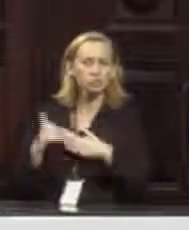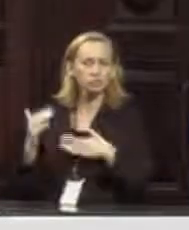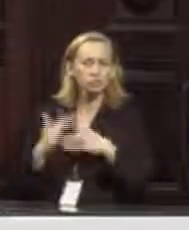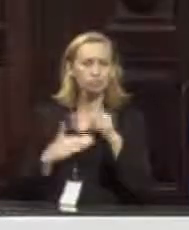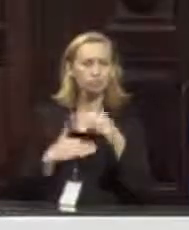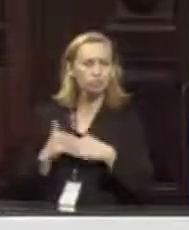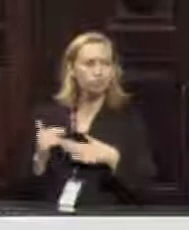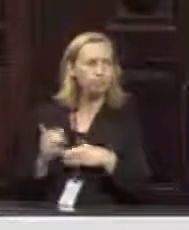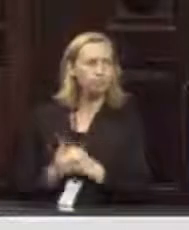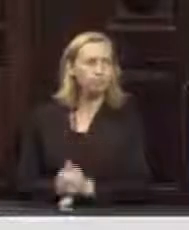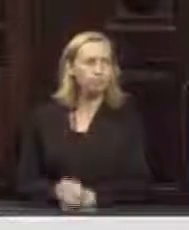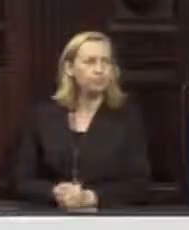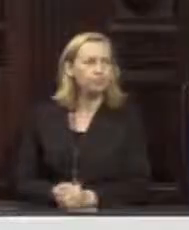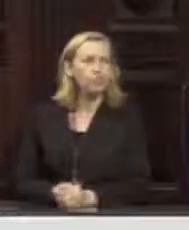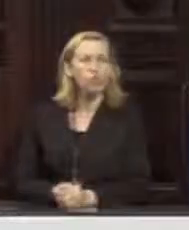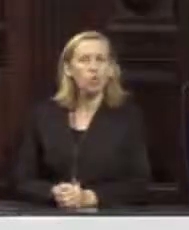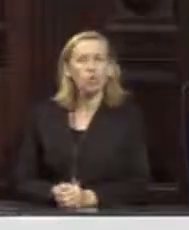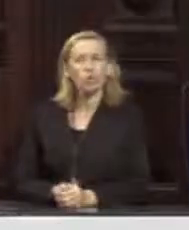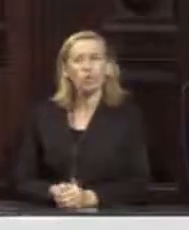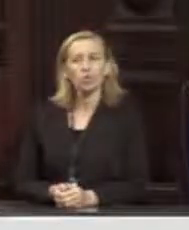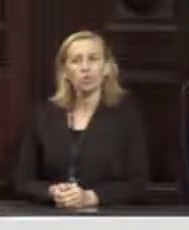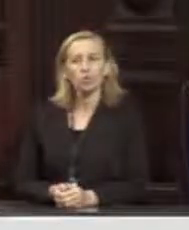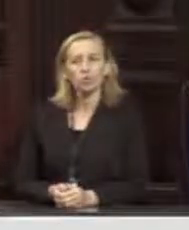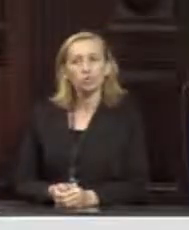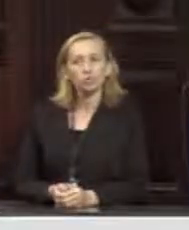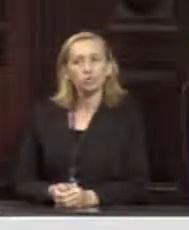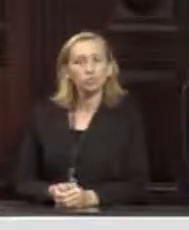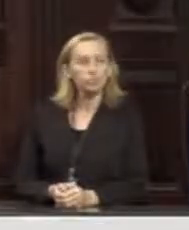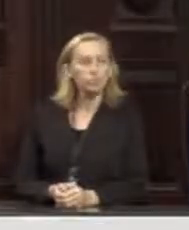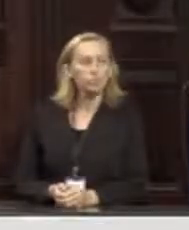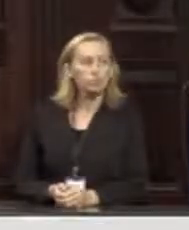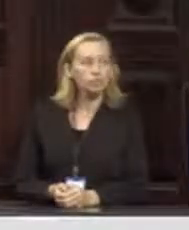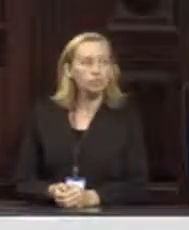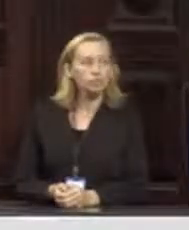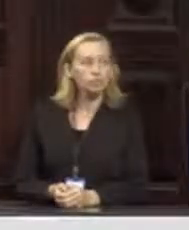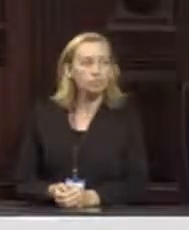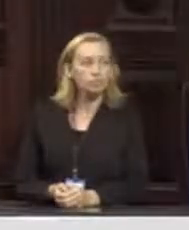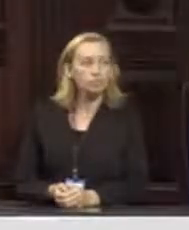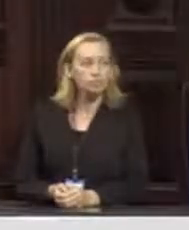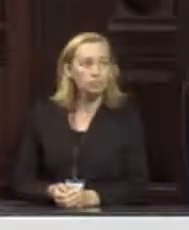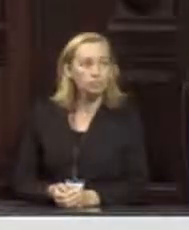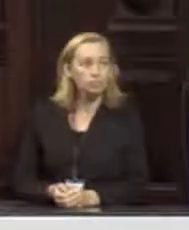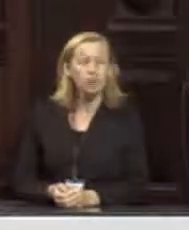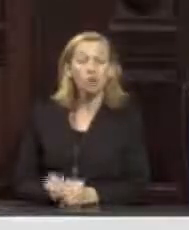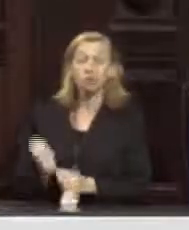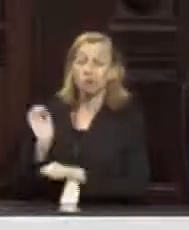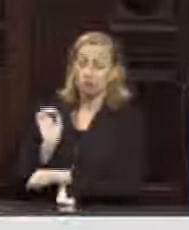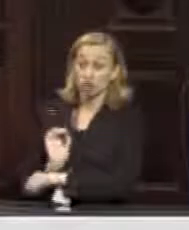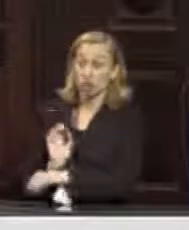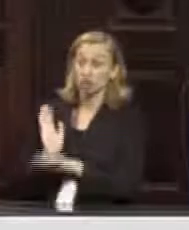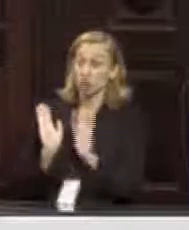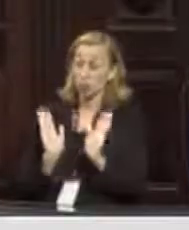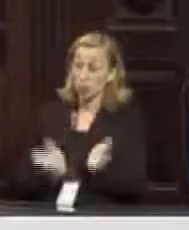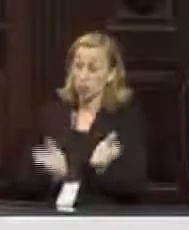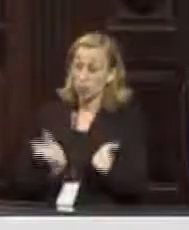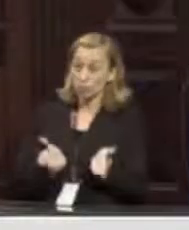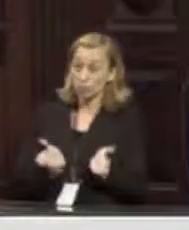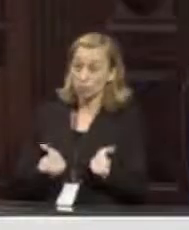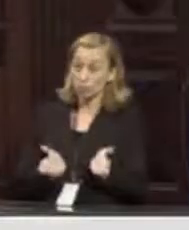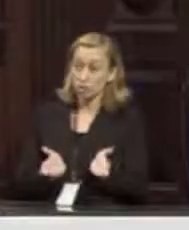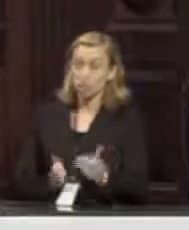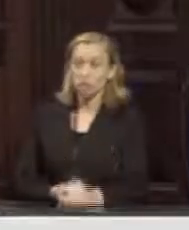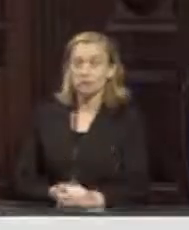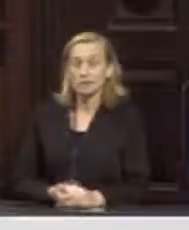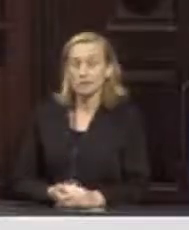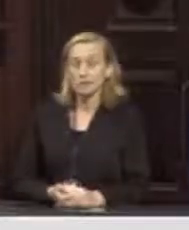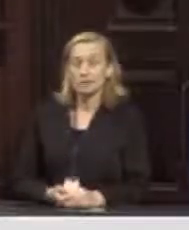O Estado, hoje, é bom que se reconheça isso, na situação